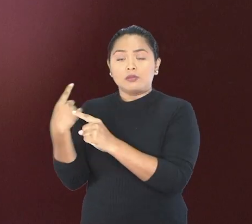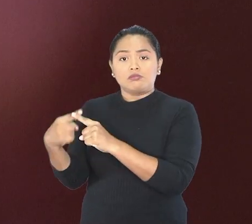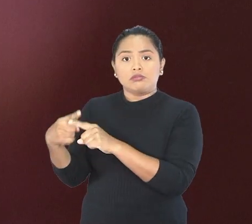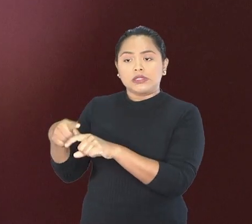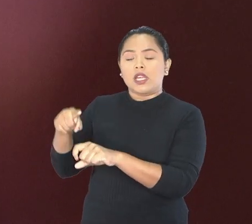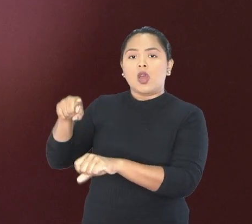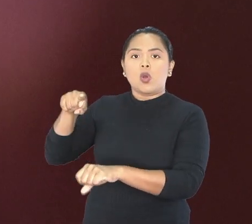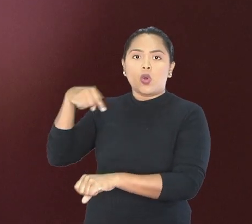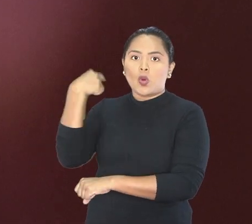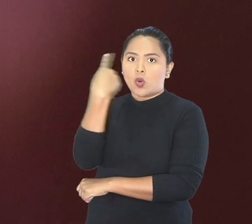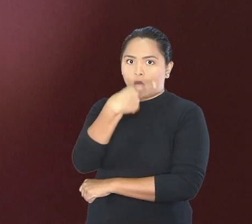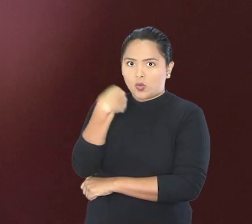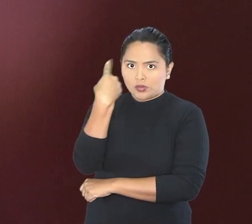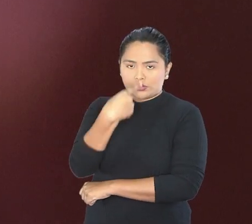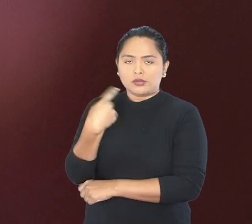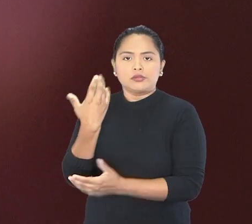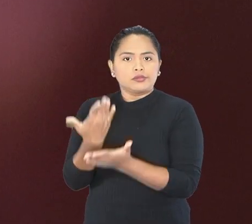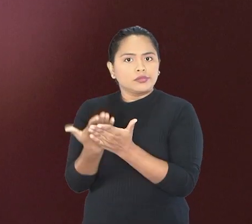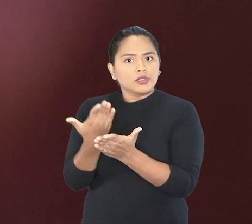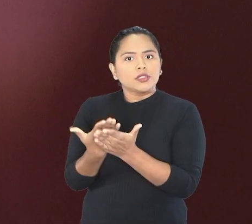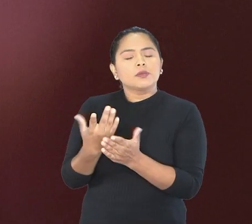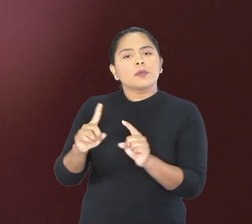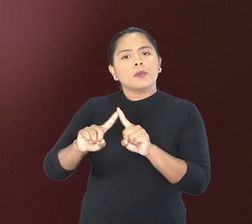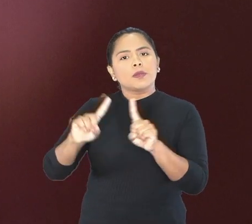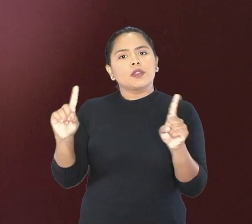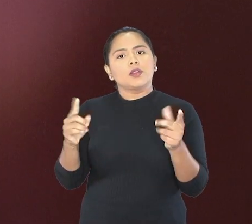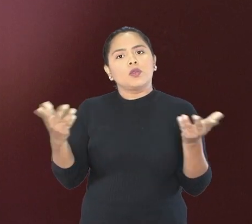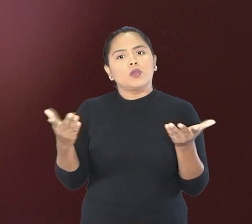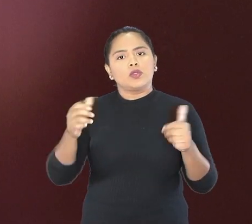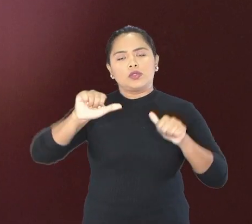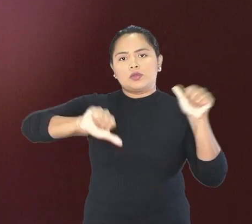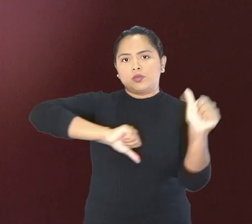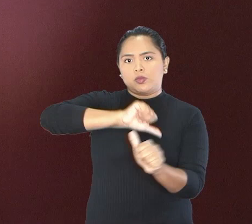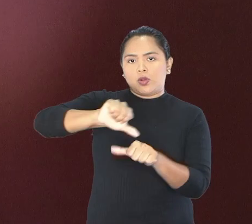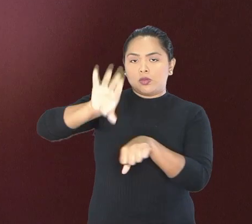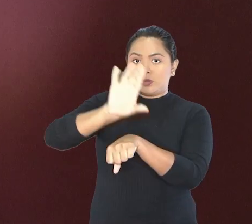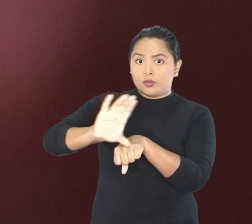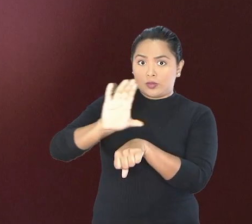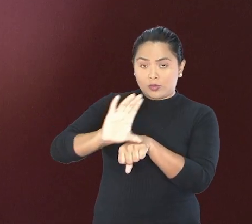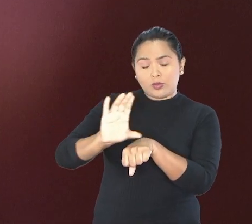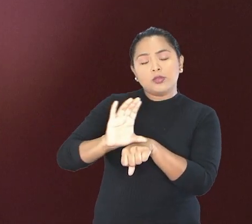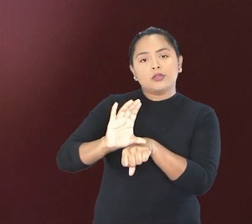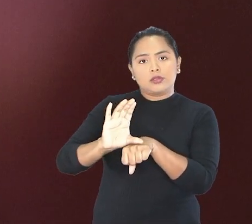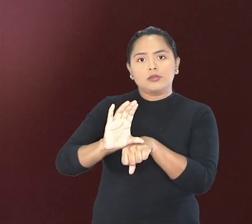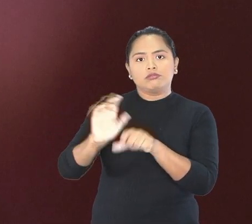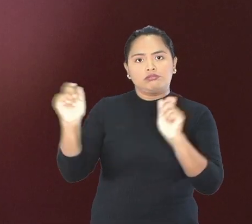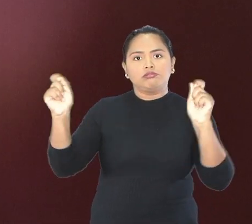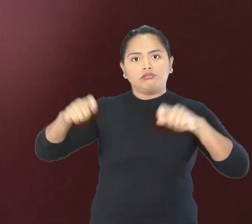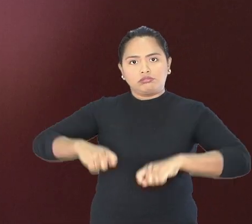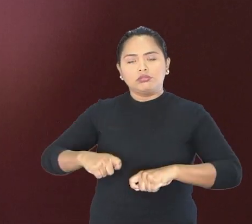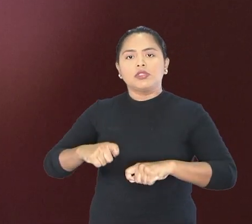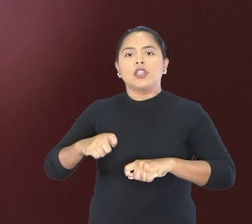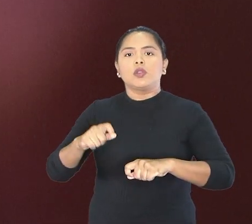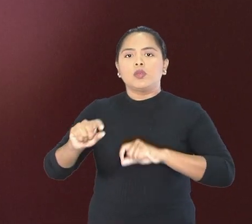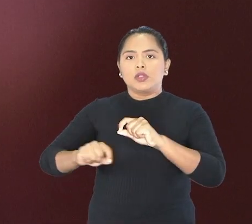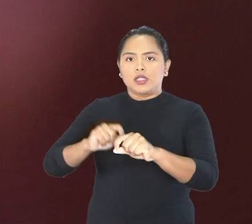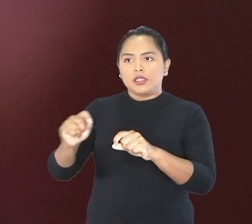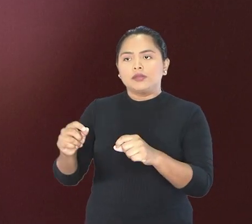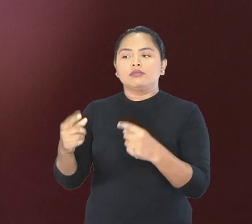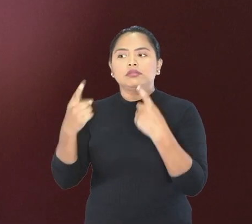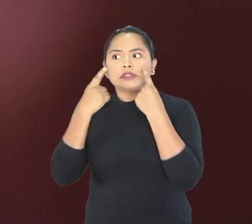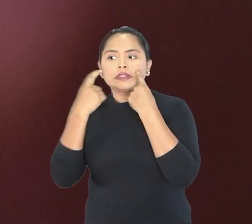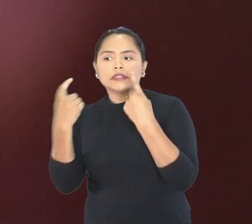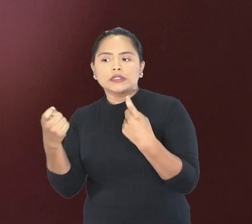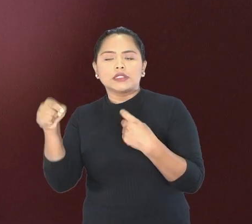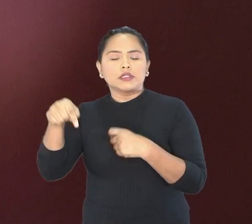por conta disso, nós já estamos mudando um pouco o nosso formato de curso, para poder atrair mais esses docentes e que eles